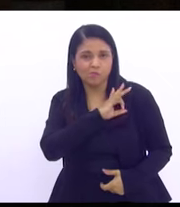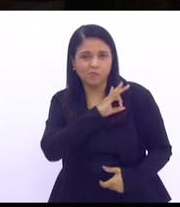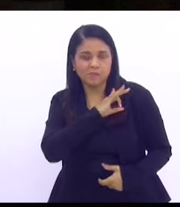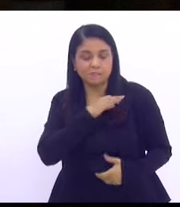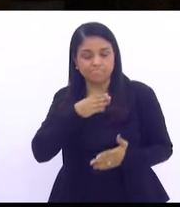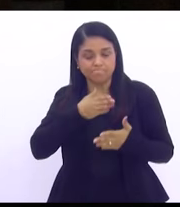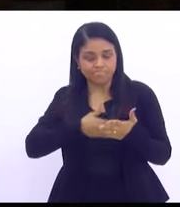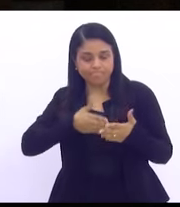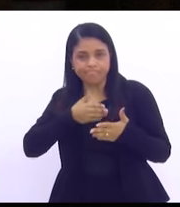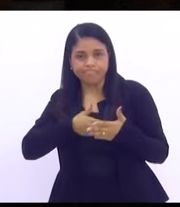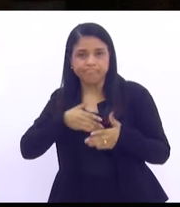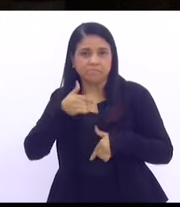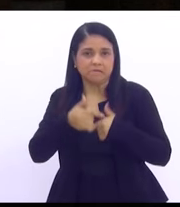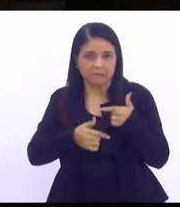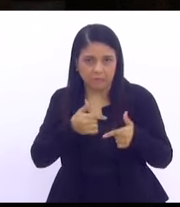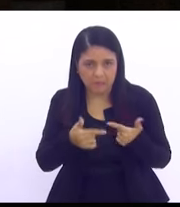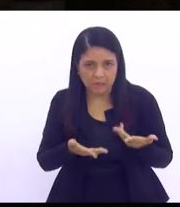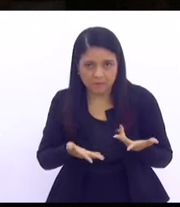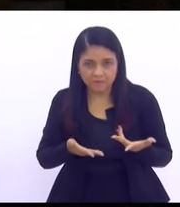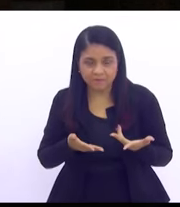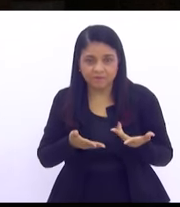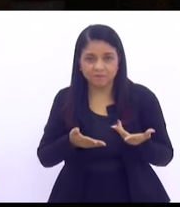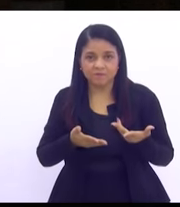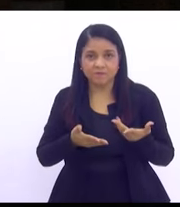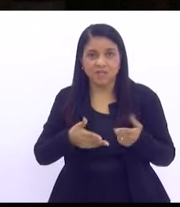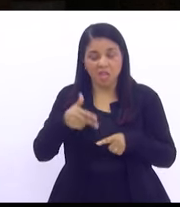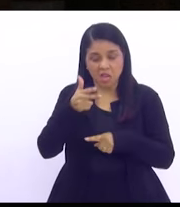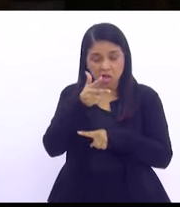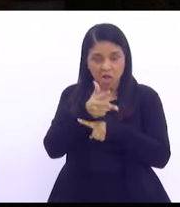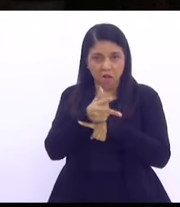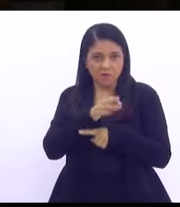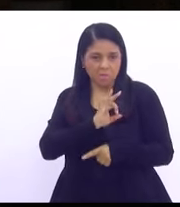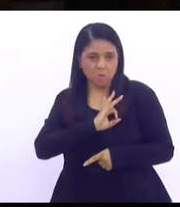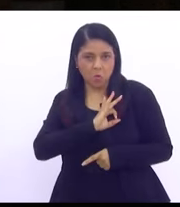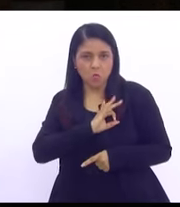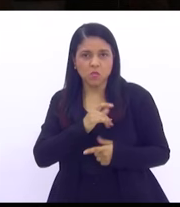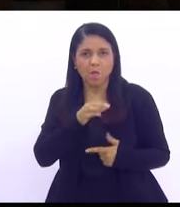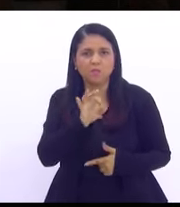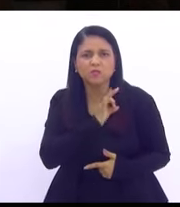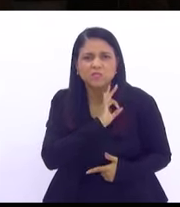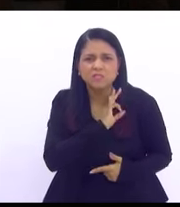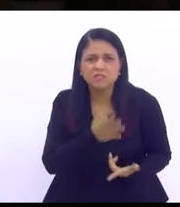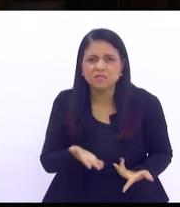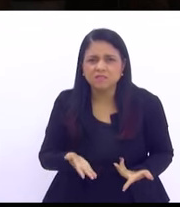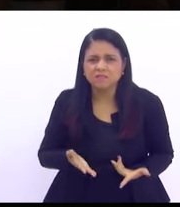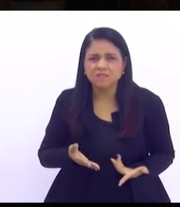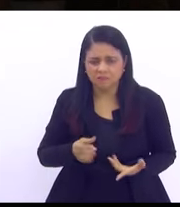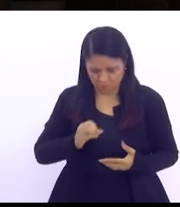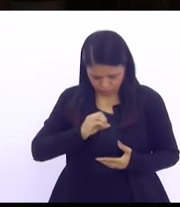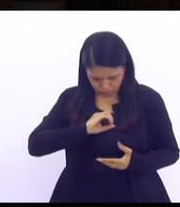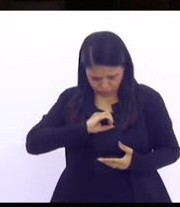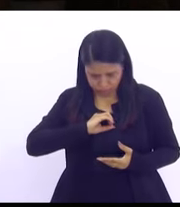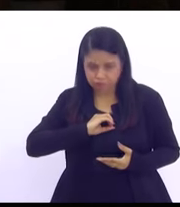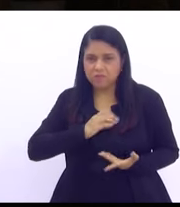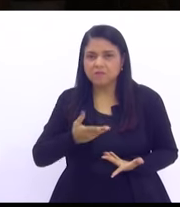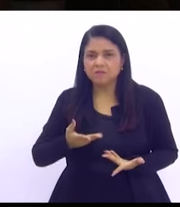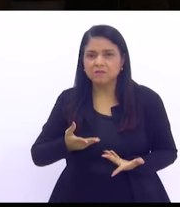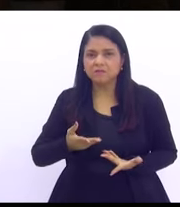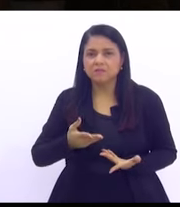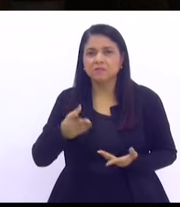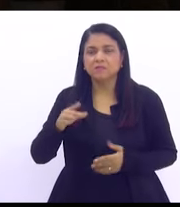de trabalhar. O que eles sabem fazer é colocar câmera na polícia. O que eles sabem fazer é fazer a